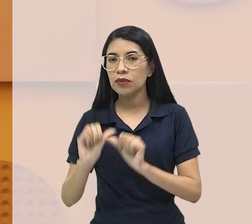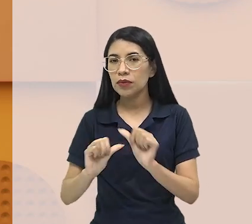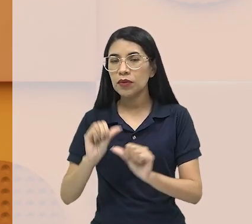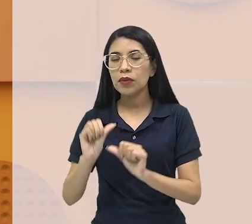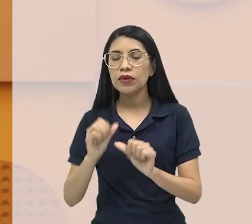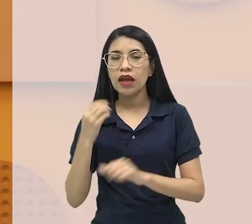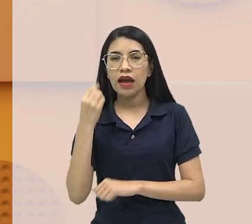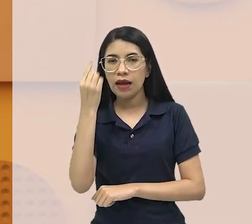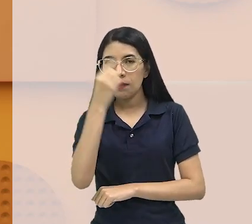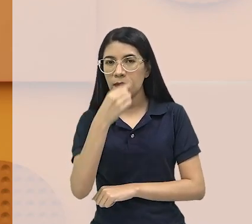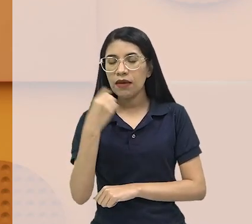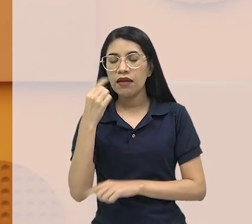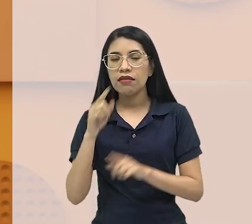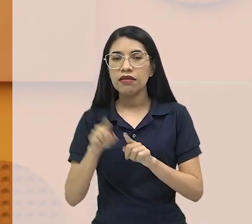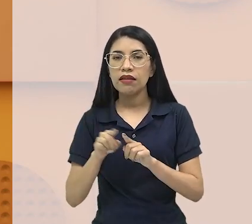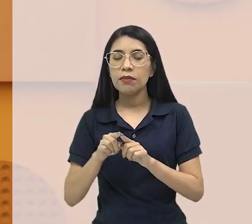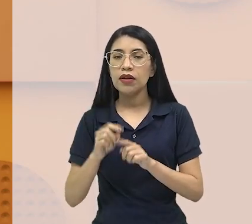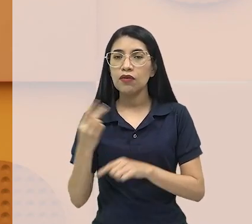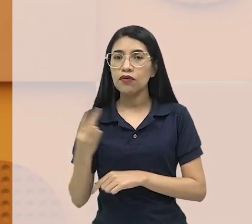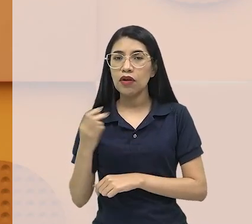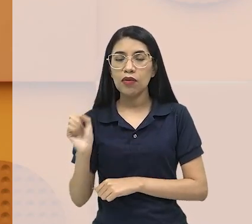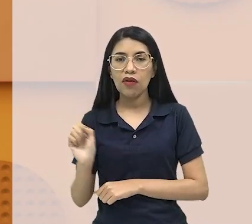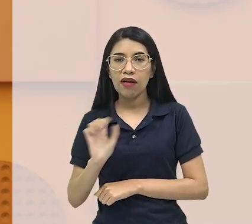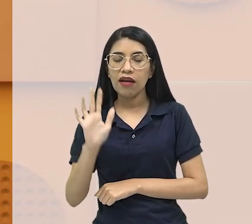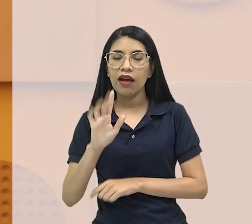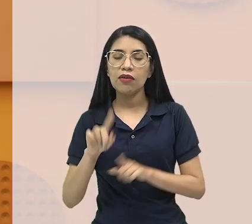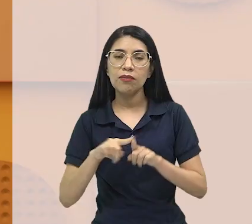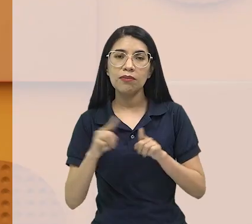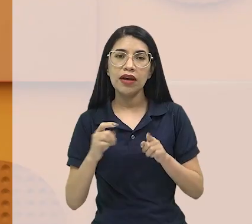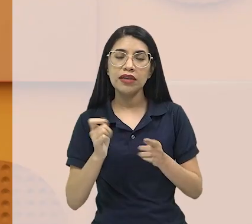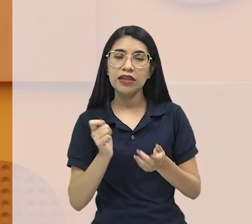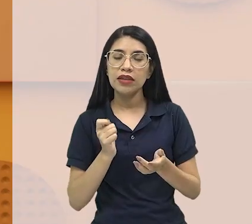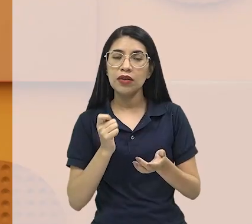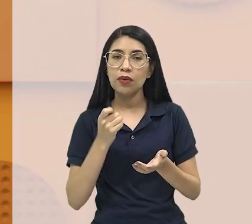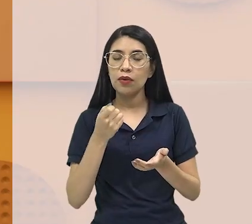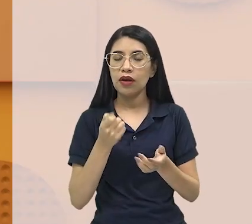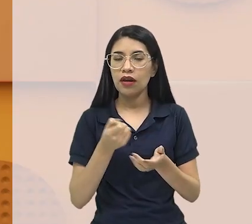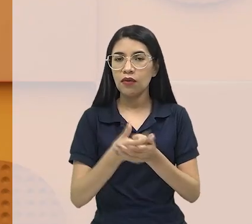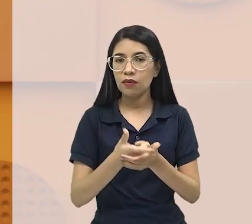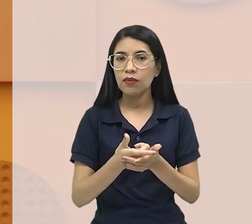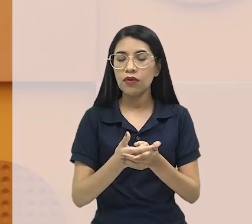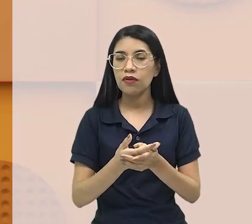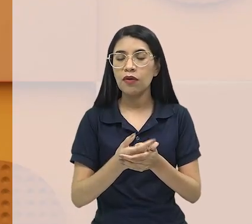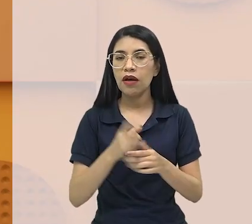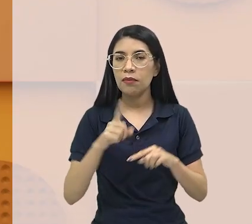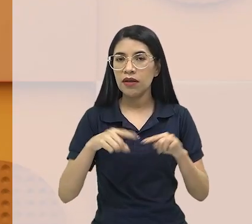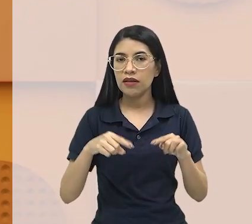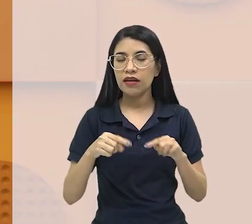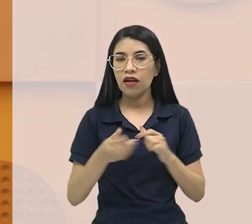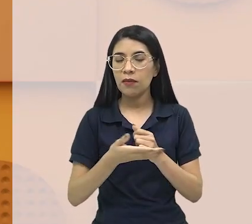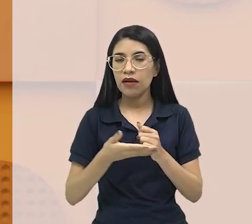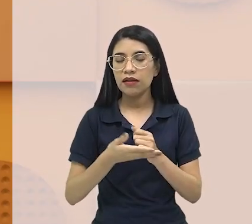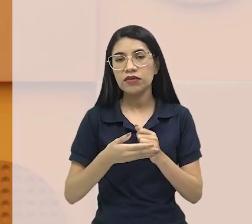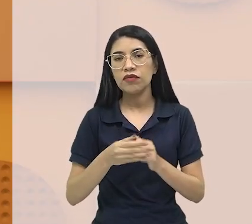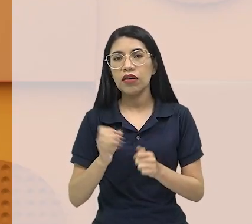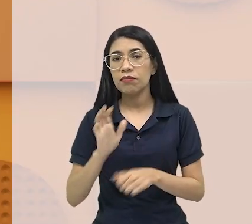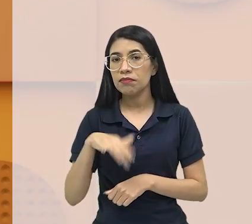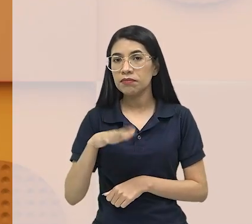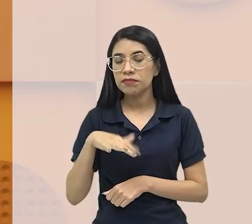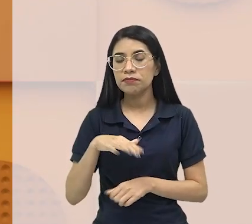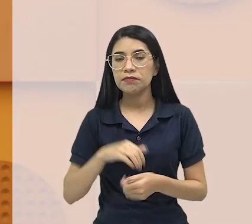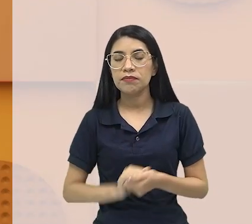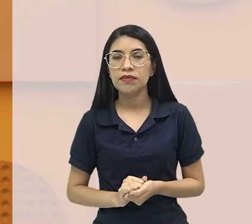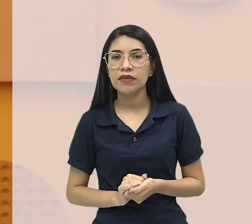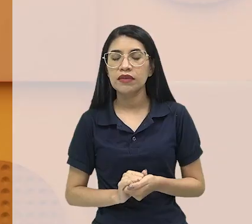muito caro, pagando pouco pela matéria-prima. Então, é nisso que a indústria capitalista